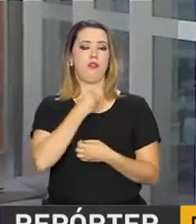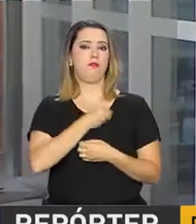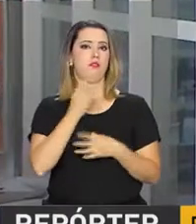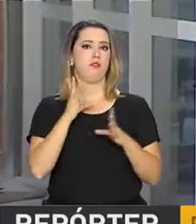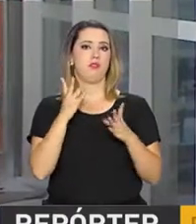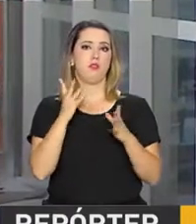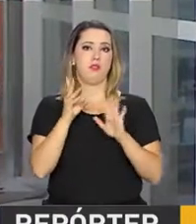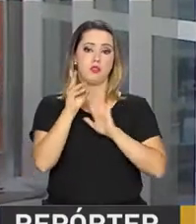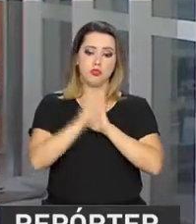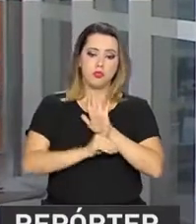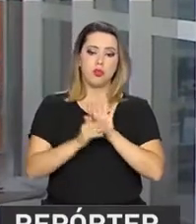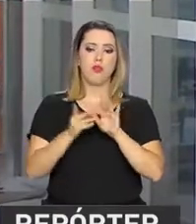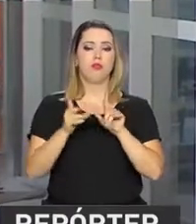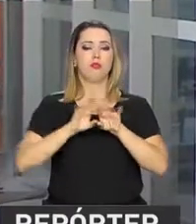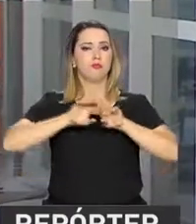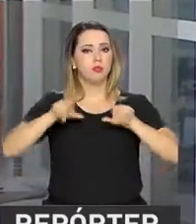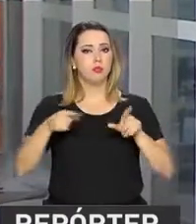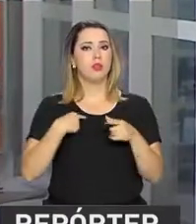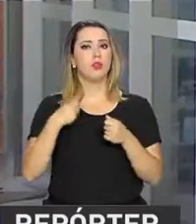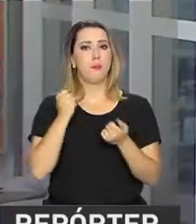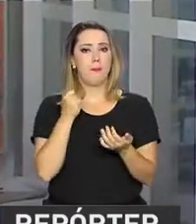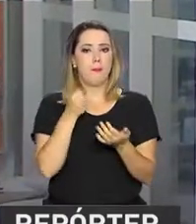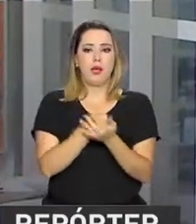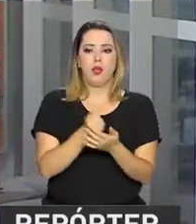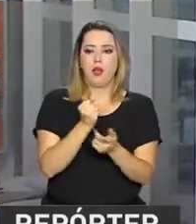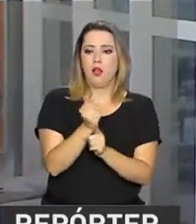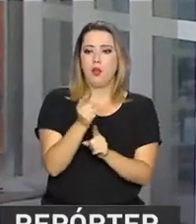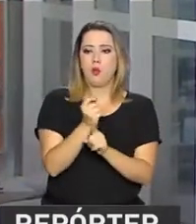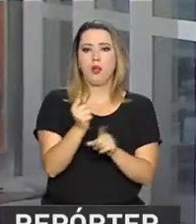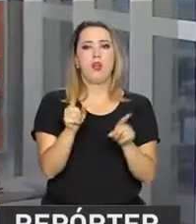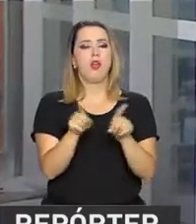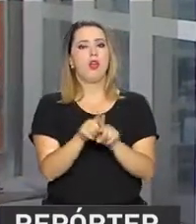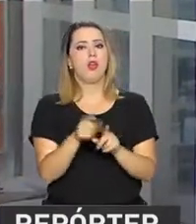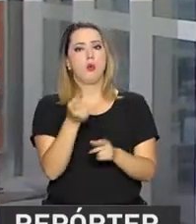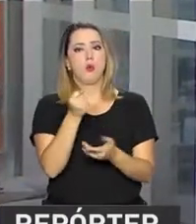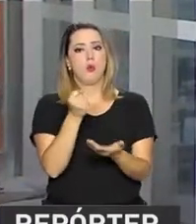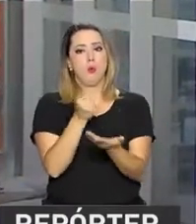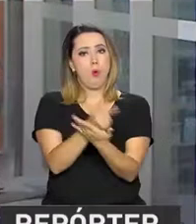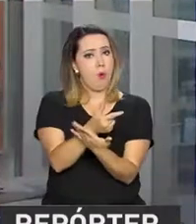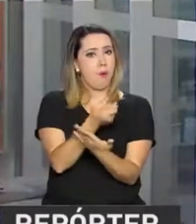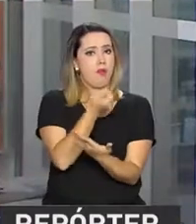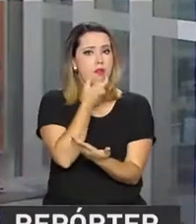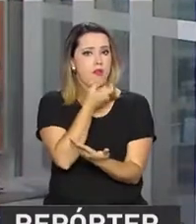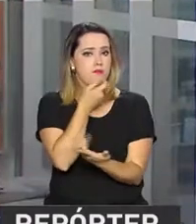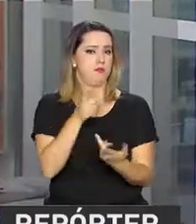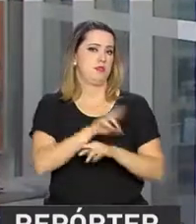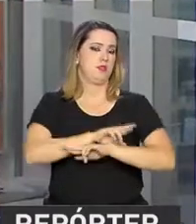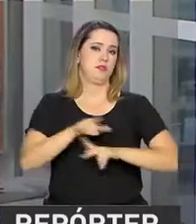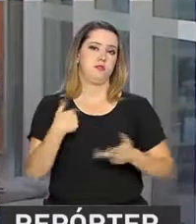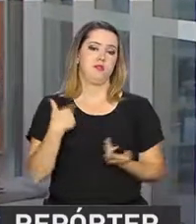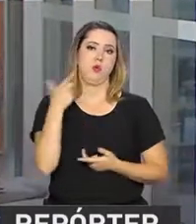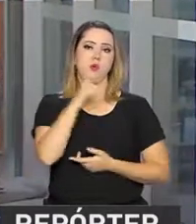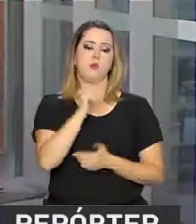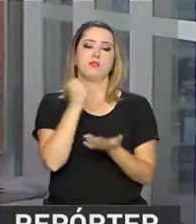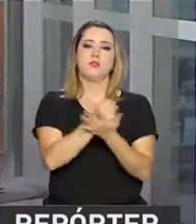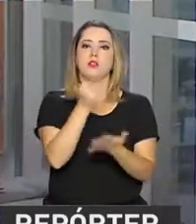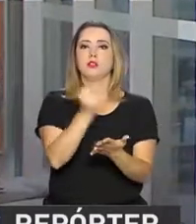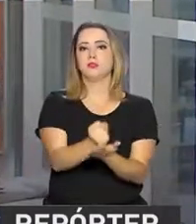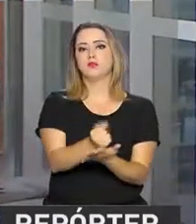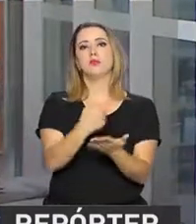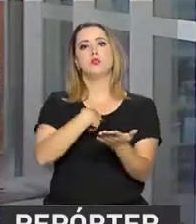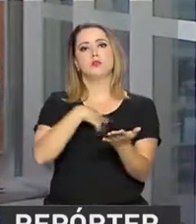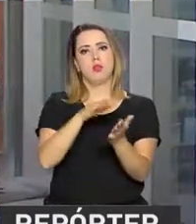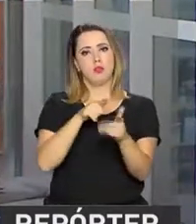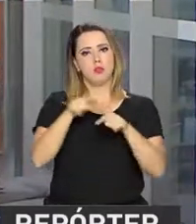bolsa família ele me ajudar eu pagar meu aluguel e me ajudava comprar um remédio né até eu conseguir um trabalho realmente